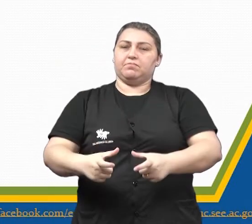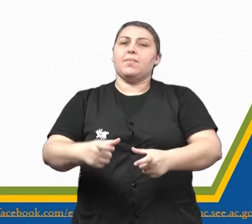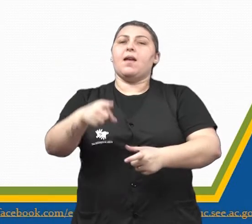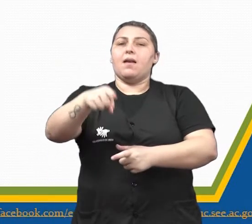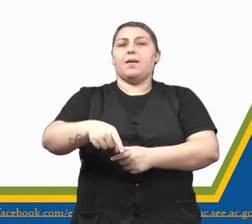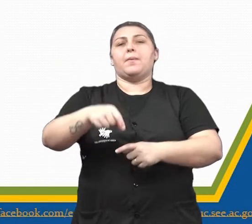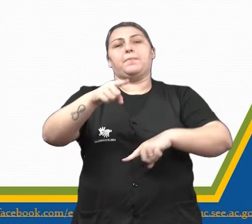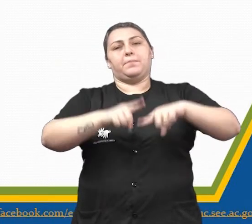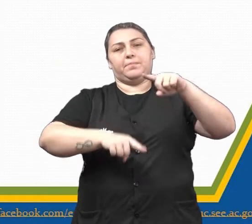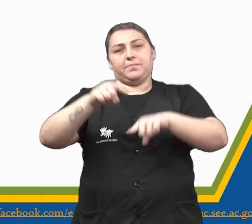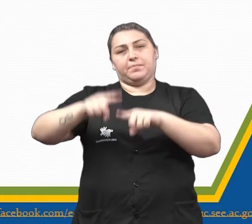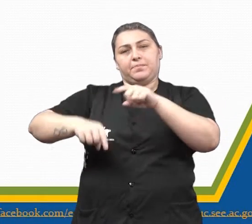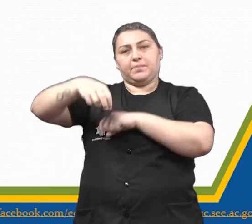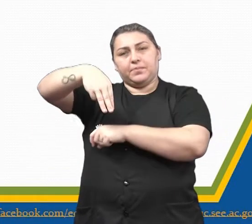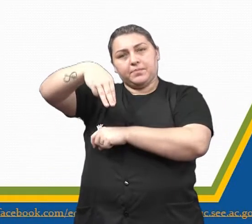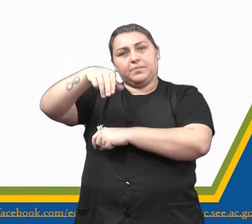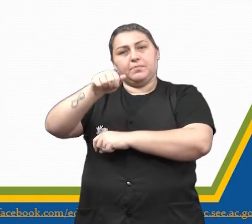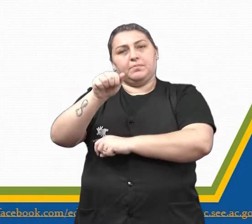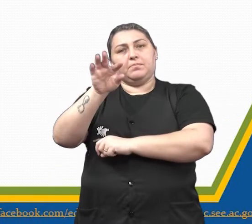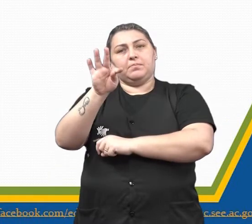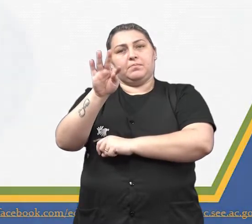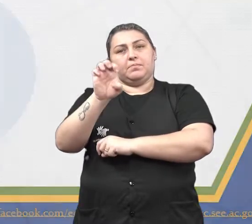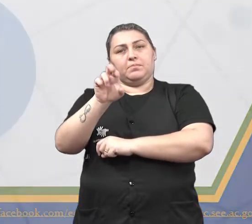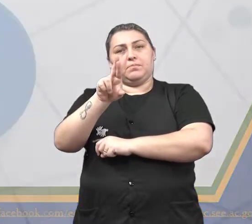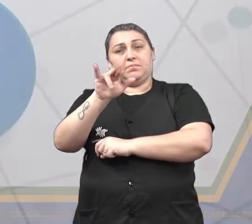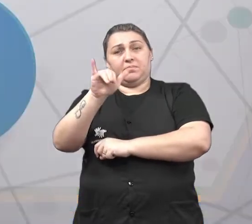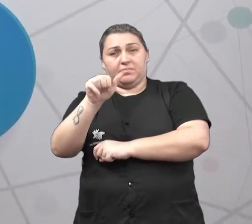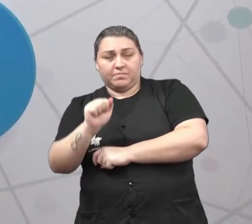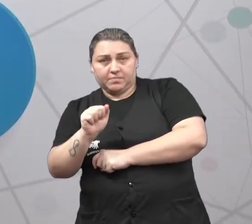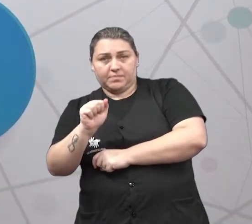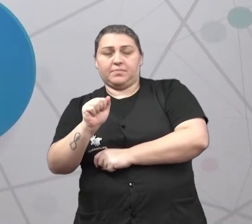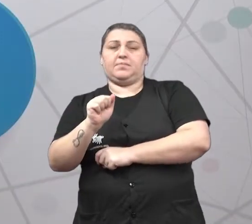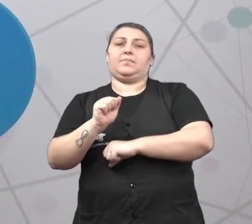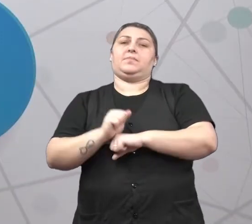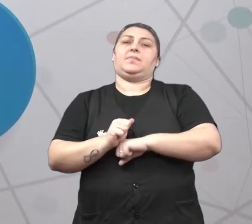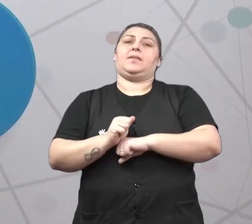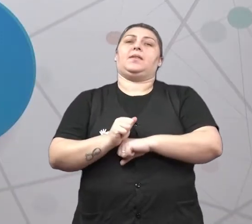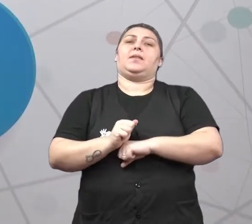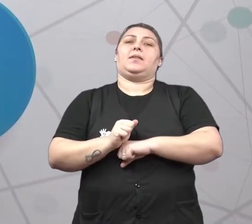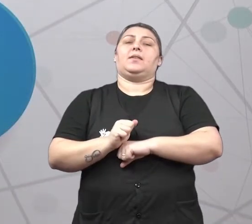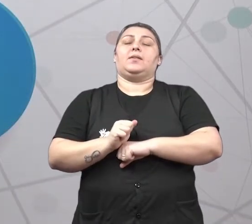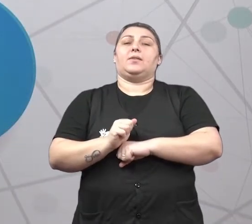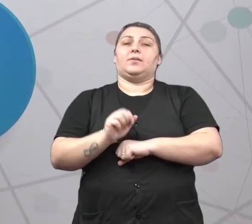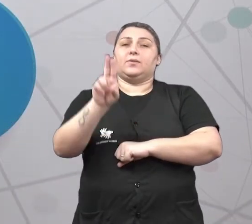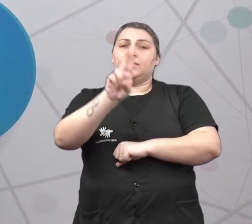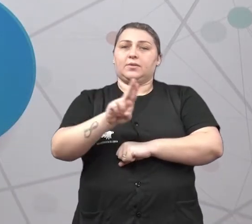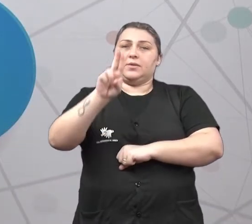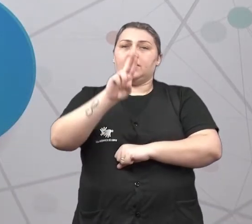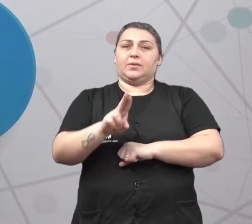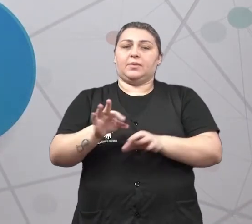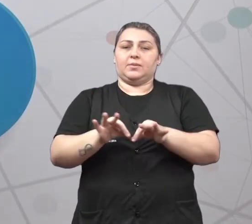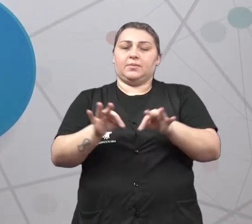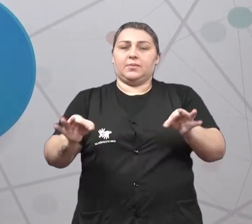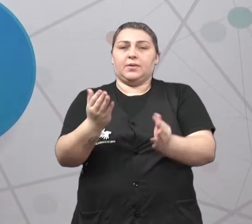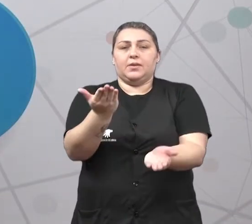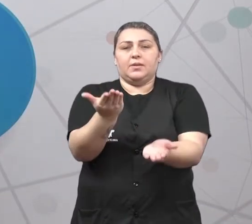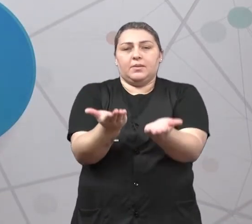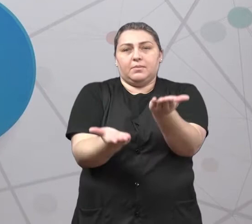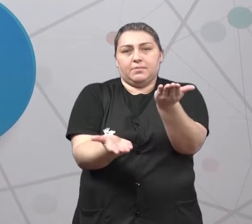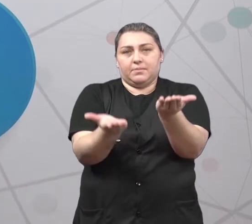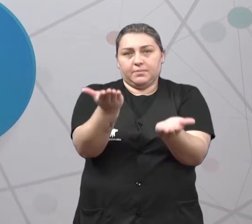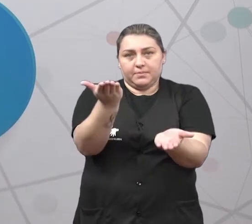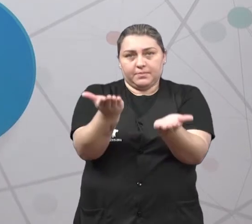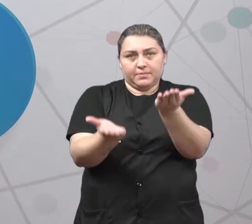isso é matéria. E a medida que nós utilizamos para medir a massa é, né?